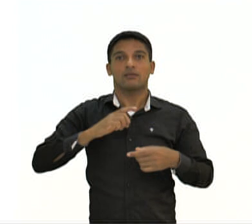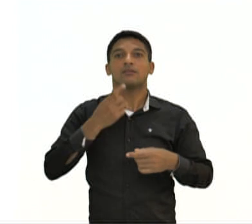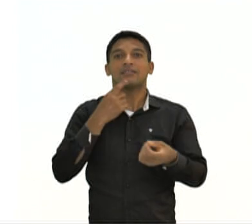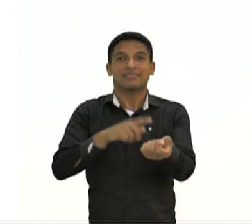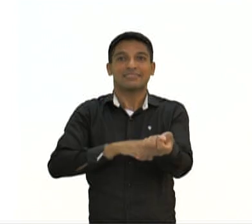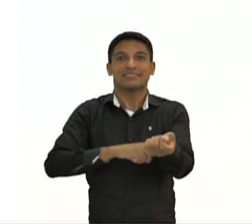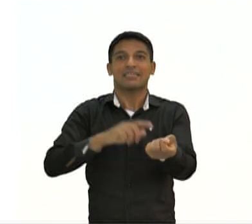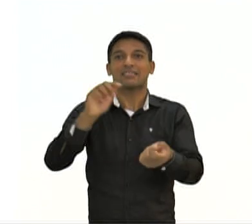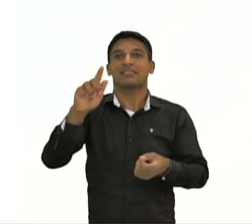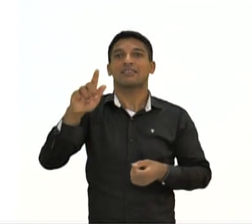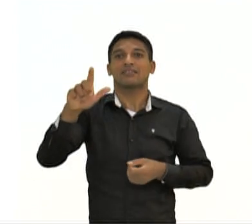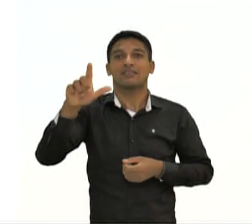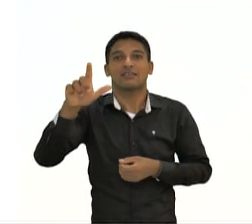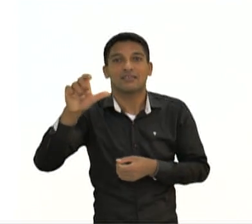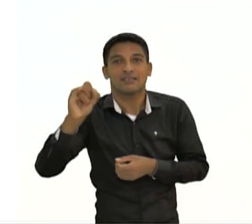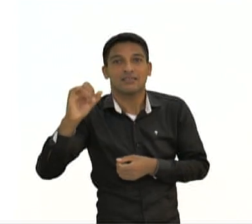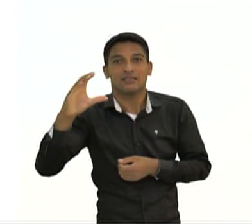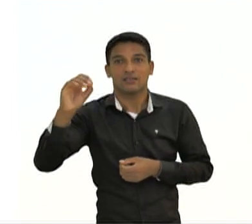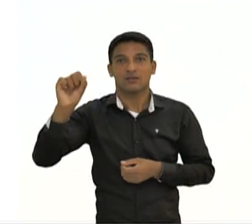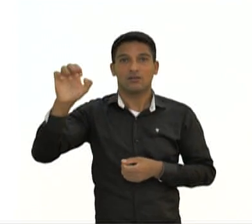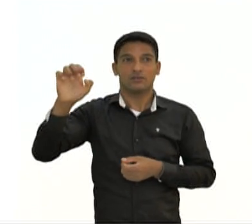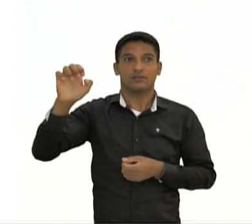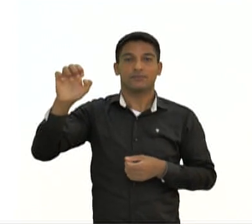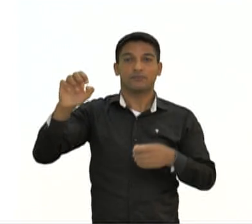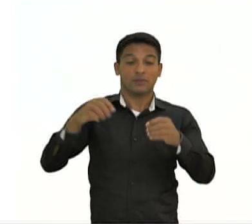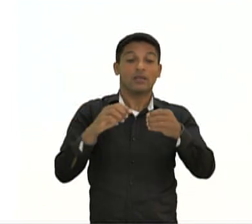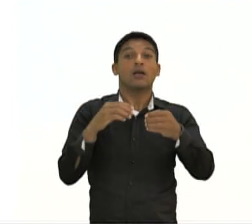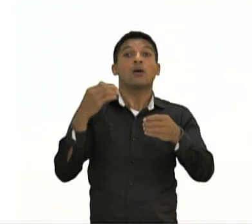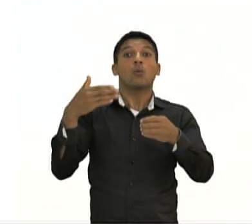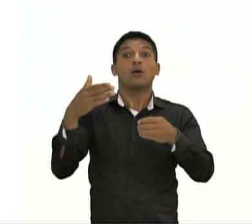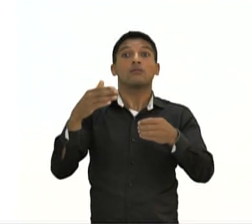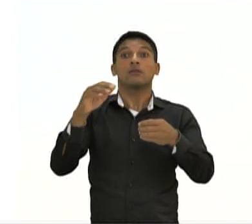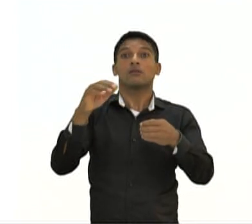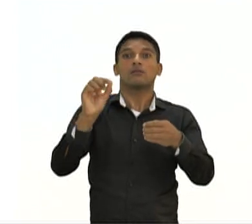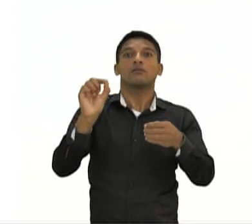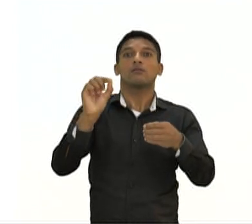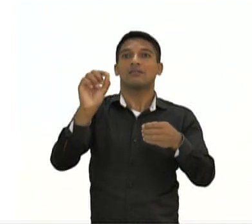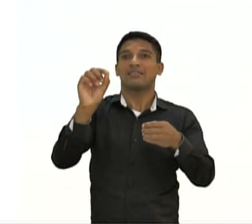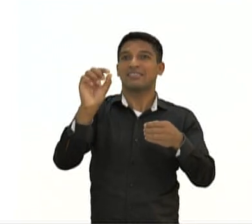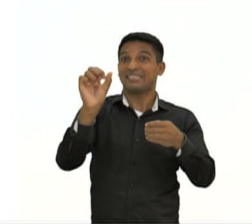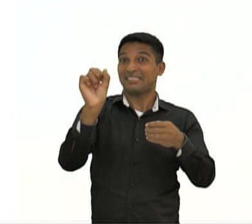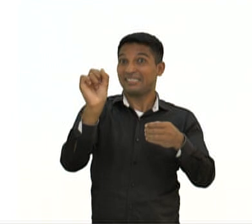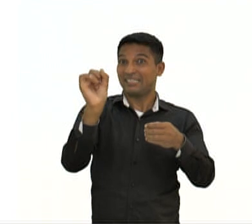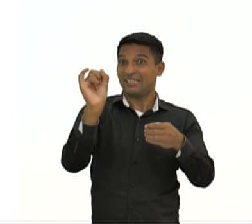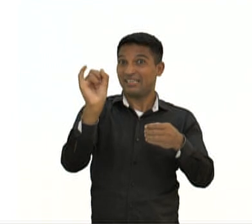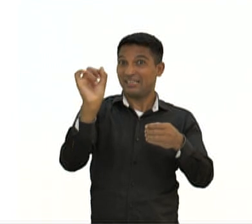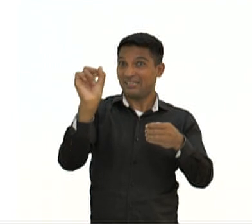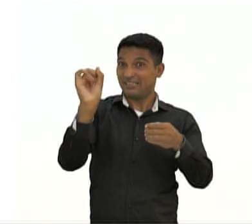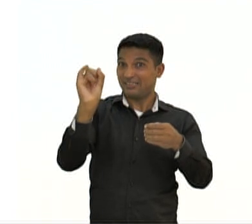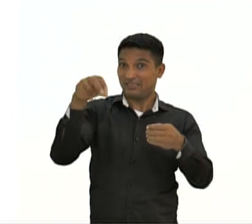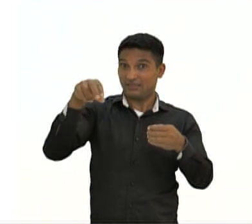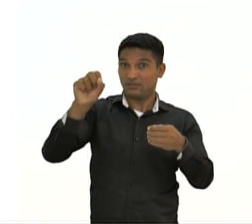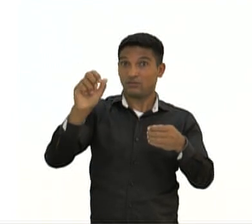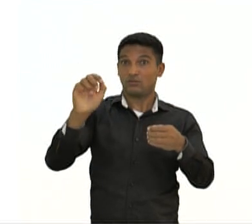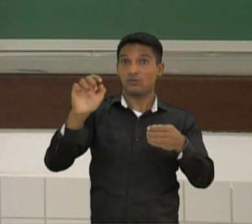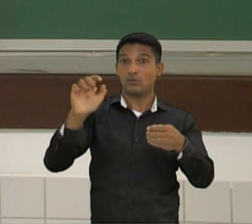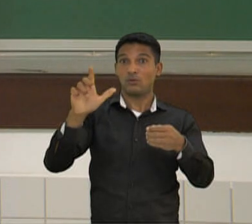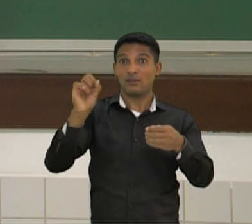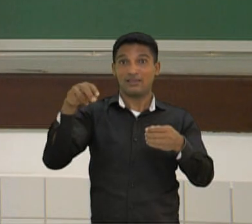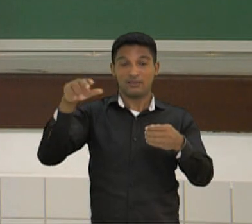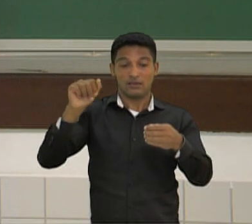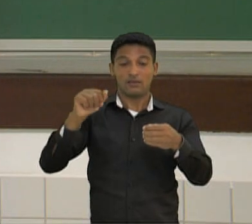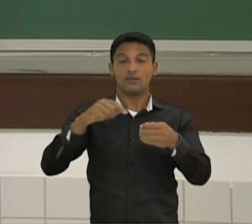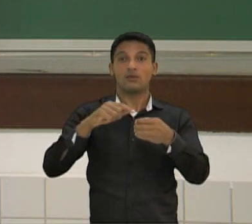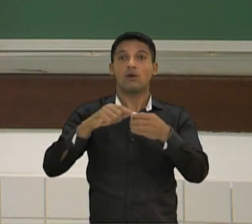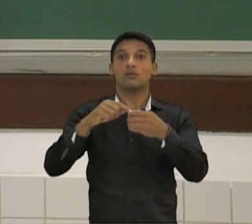se conecta nesse receptor, o canal de glicose ele abre e a glicose entra na célula. Por isso